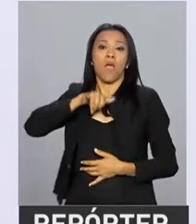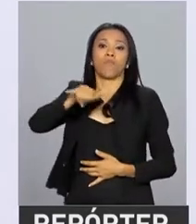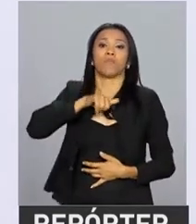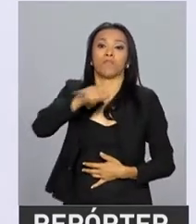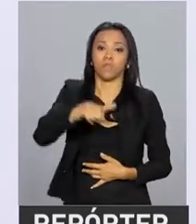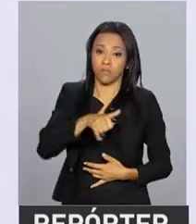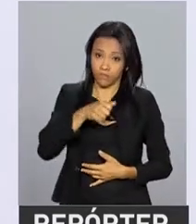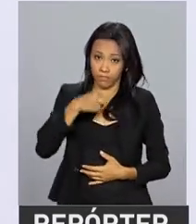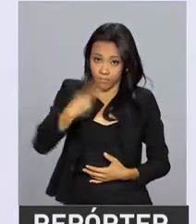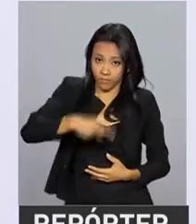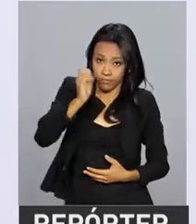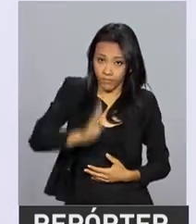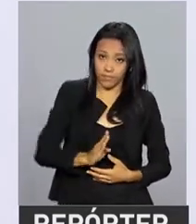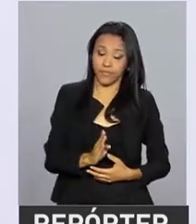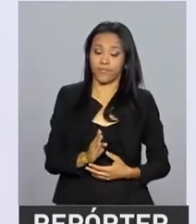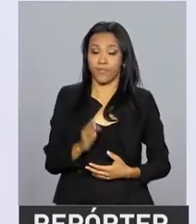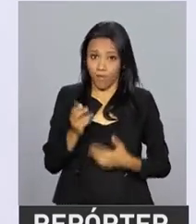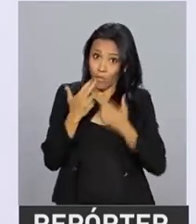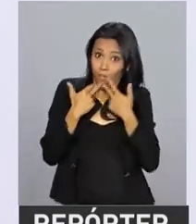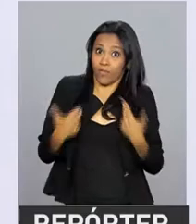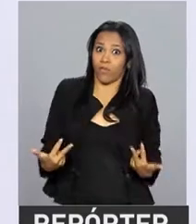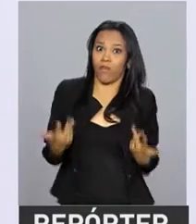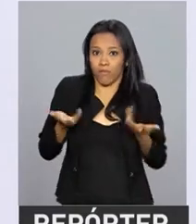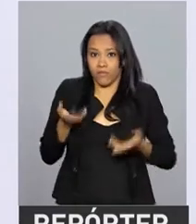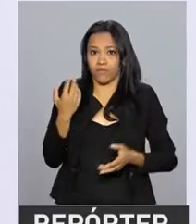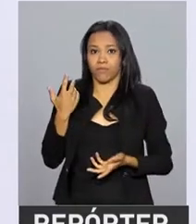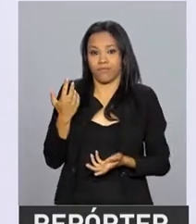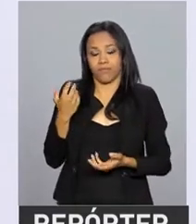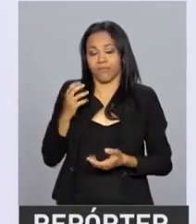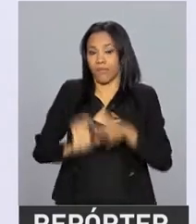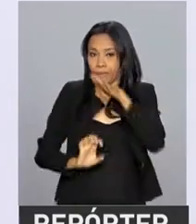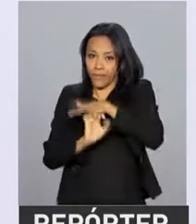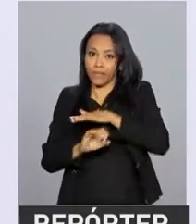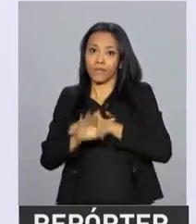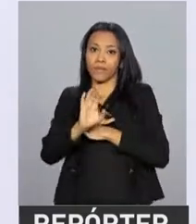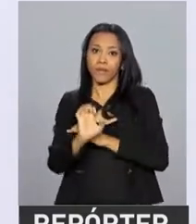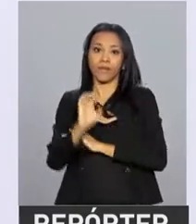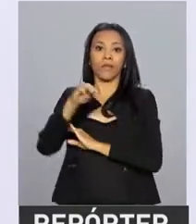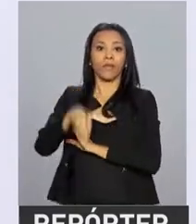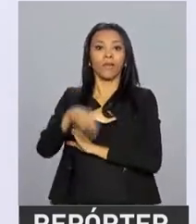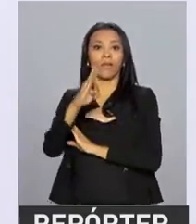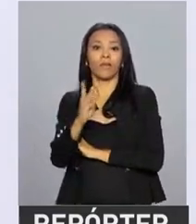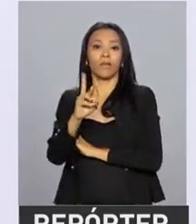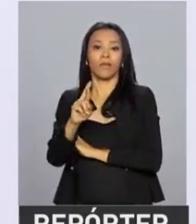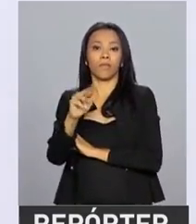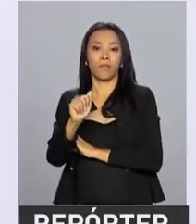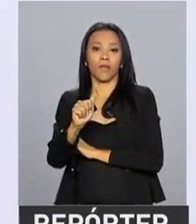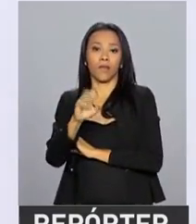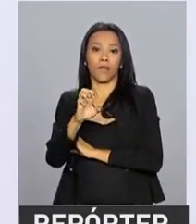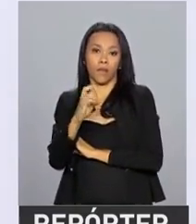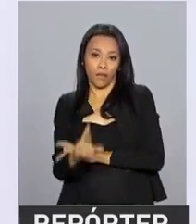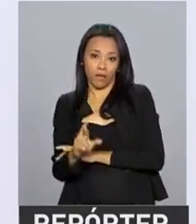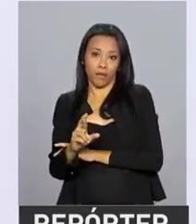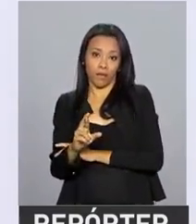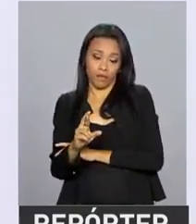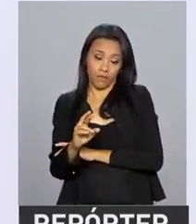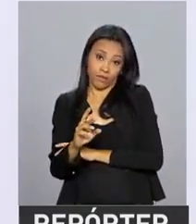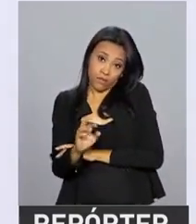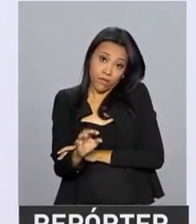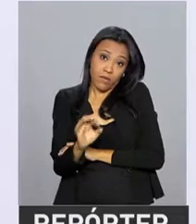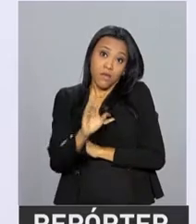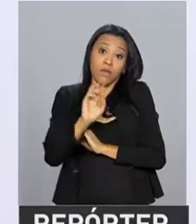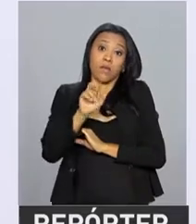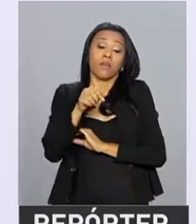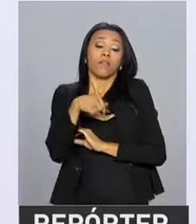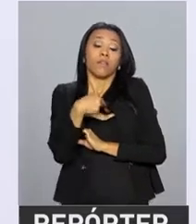KC-390, né? Que é essa novidade da Embraer. Confirmou lá. Muito bem. Quando nós paramos em Astana, no Cazaquistão, para abastecer, lá nos